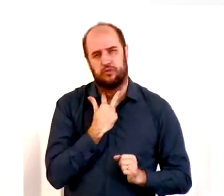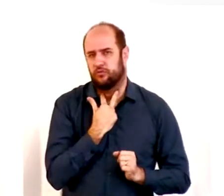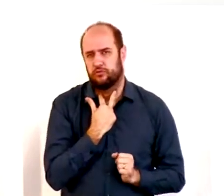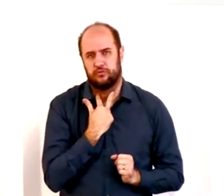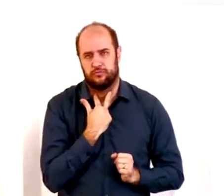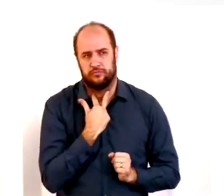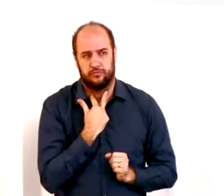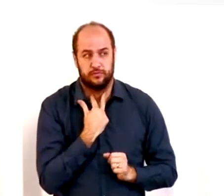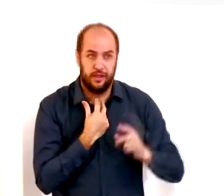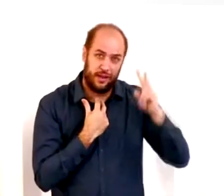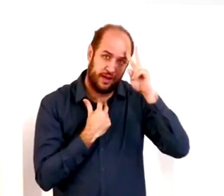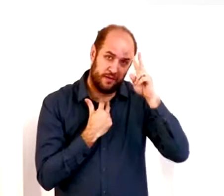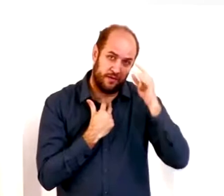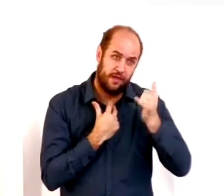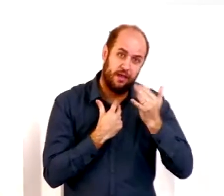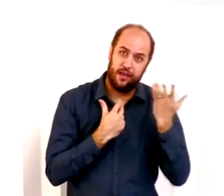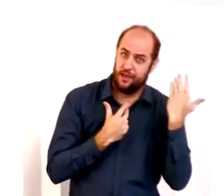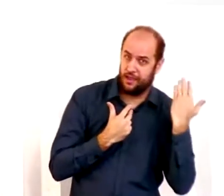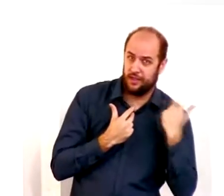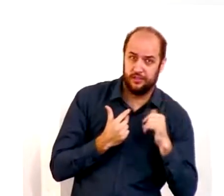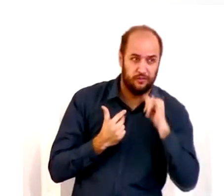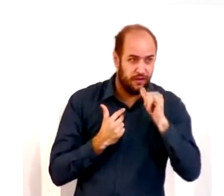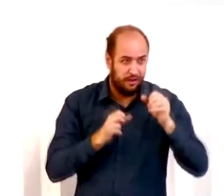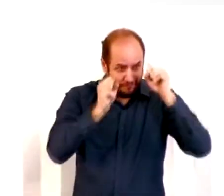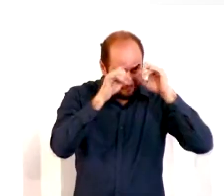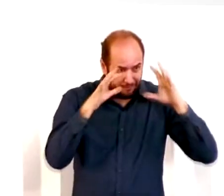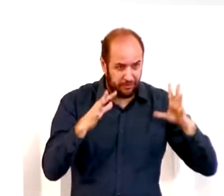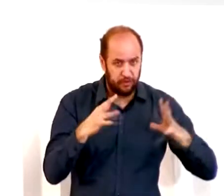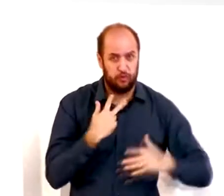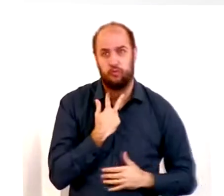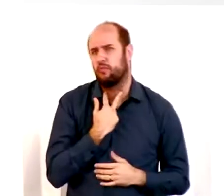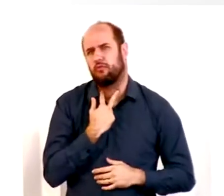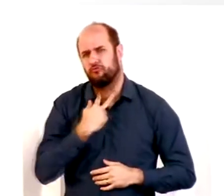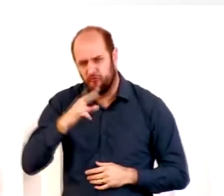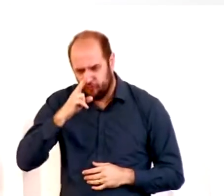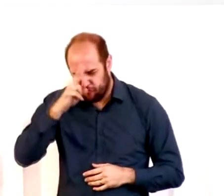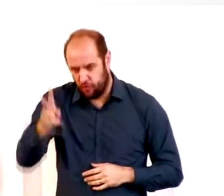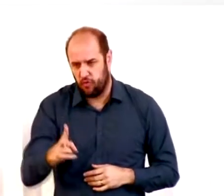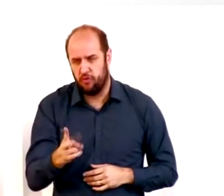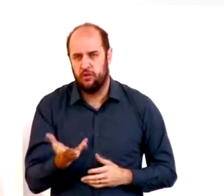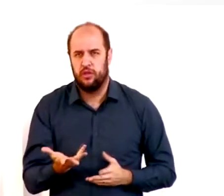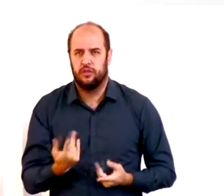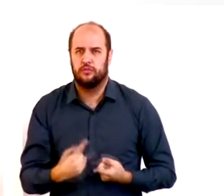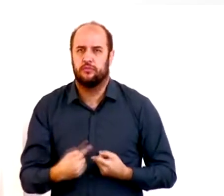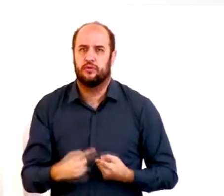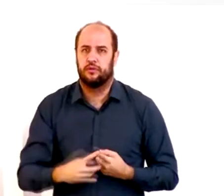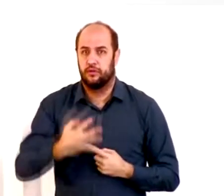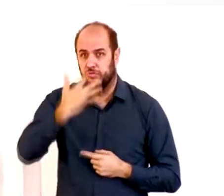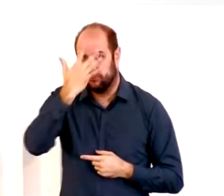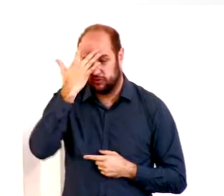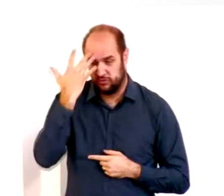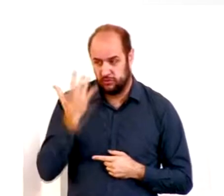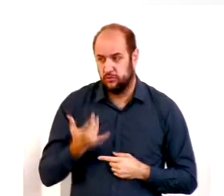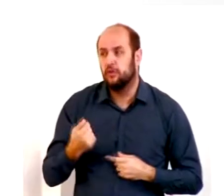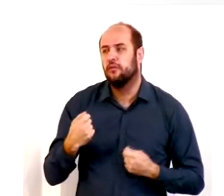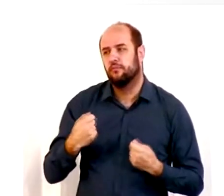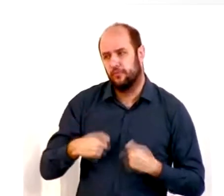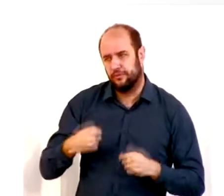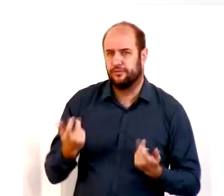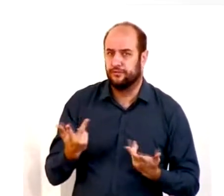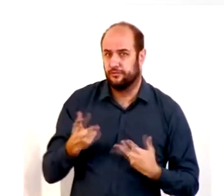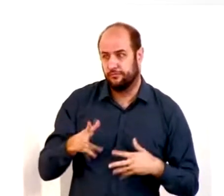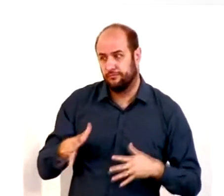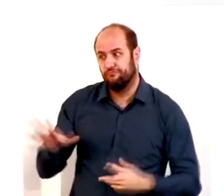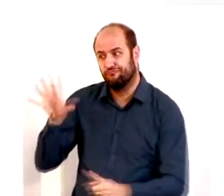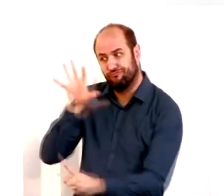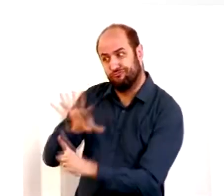à sobriedade do versículo 2. Não deve ser alguém violento, porque muitas vezes pessoas podem usar o cargo com violência,